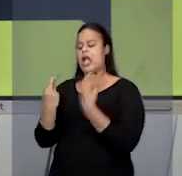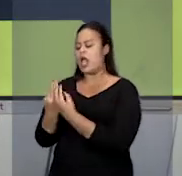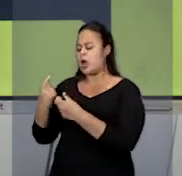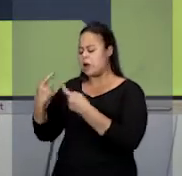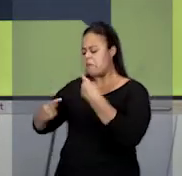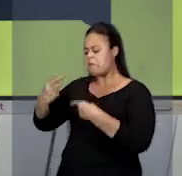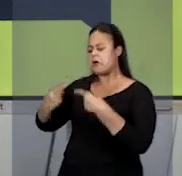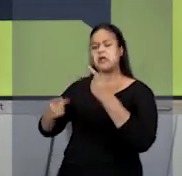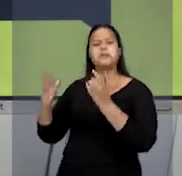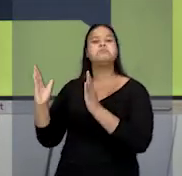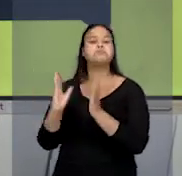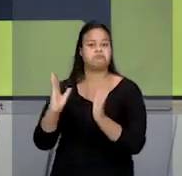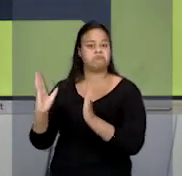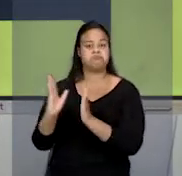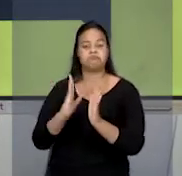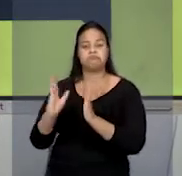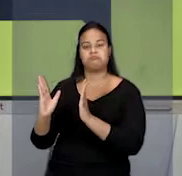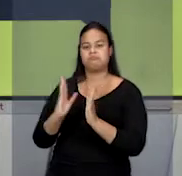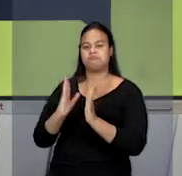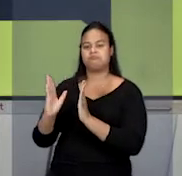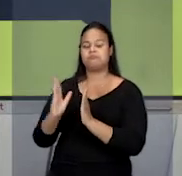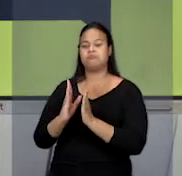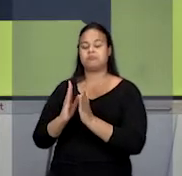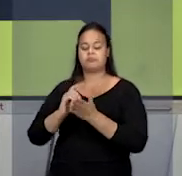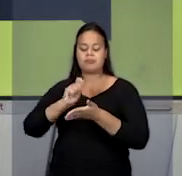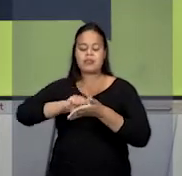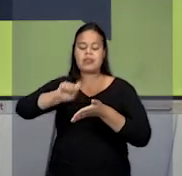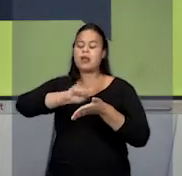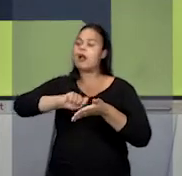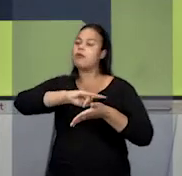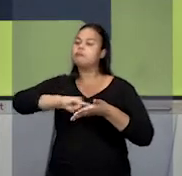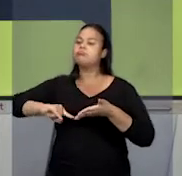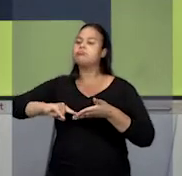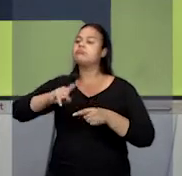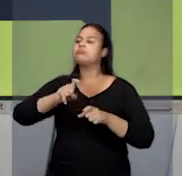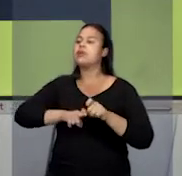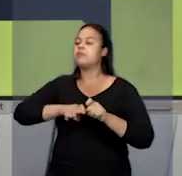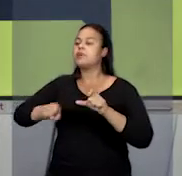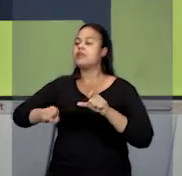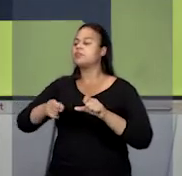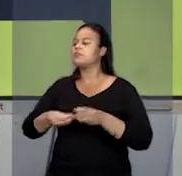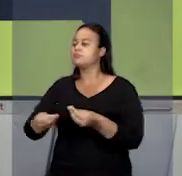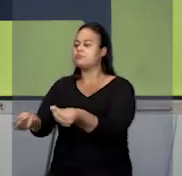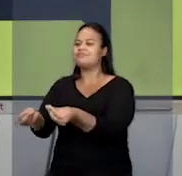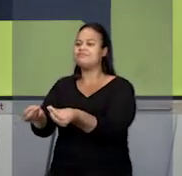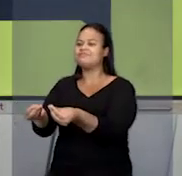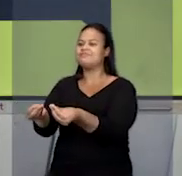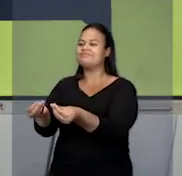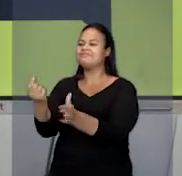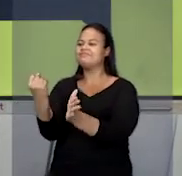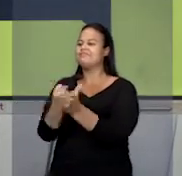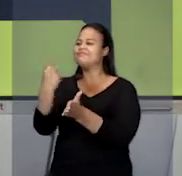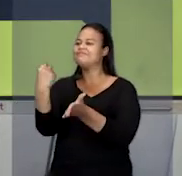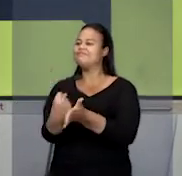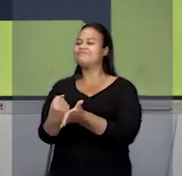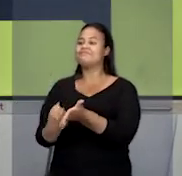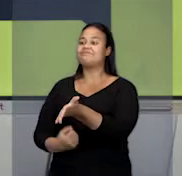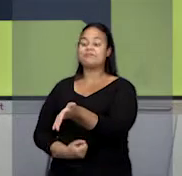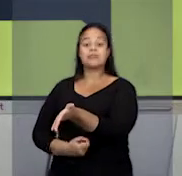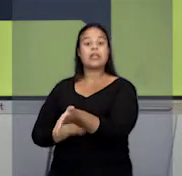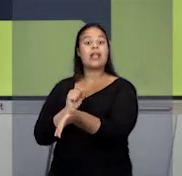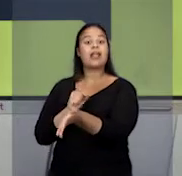políticos da época, decide fazer a declaração ali de independência, e aí quem, né,